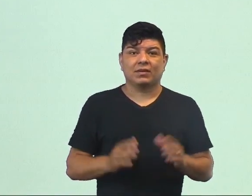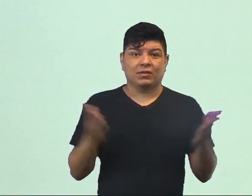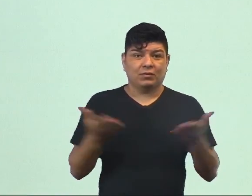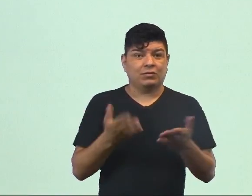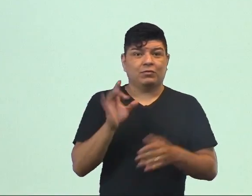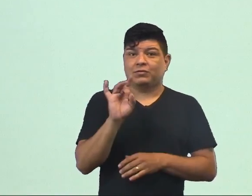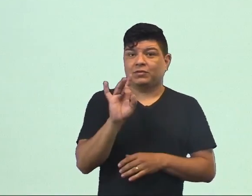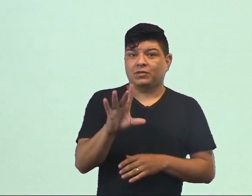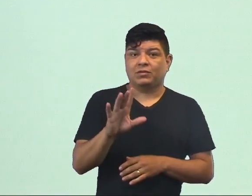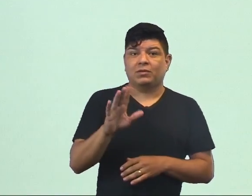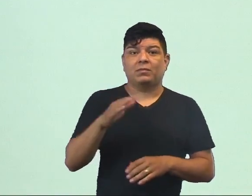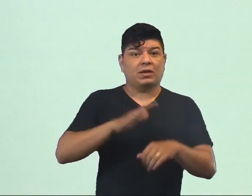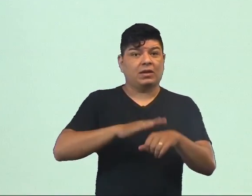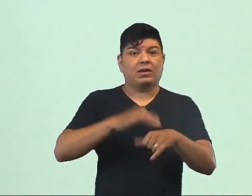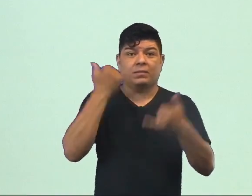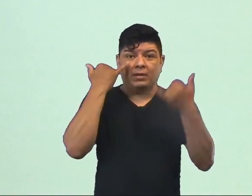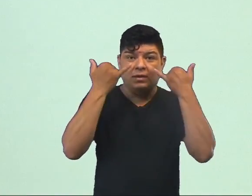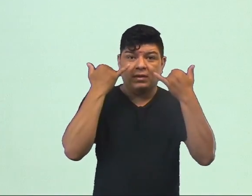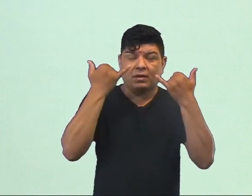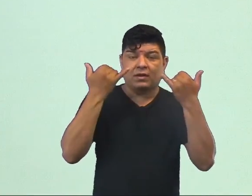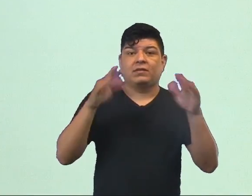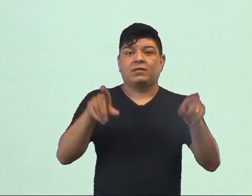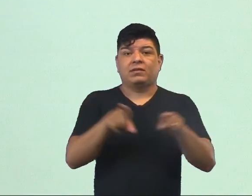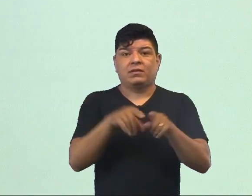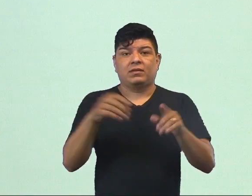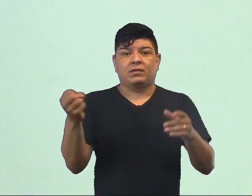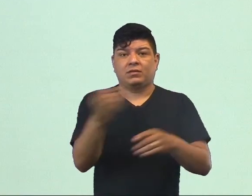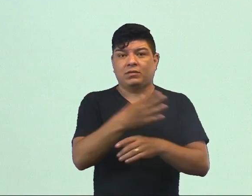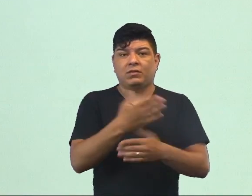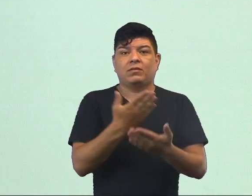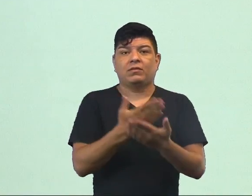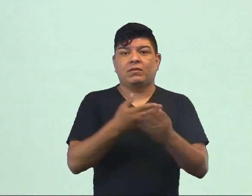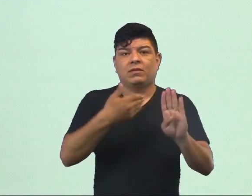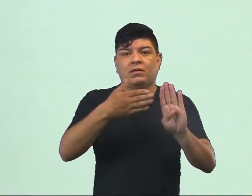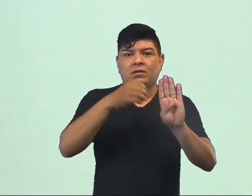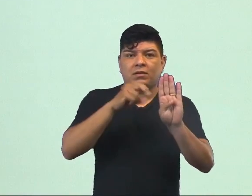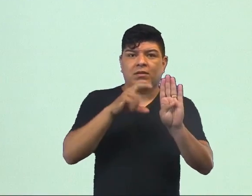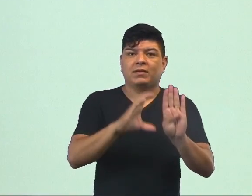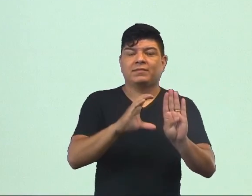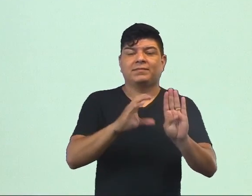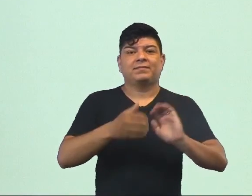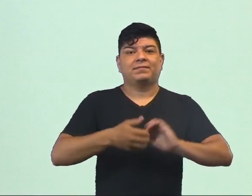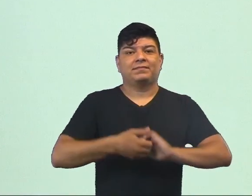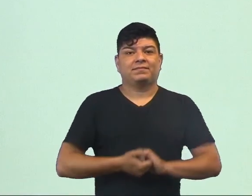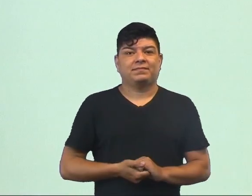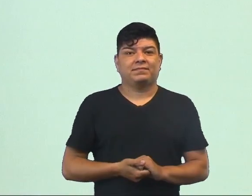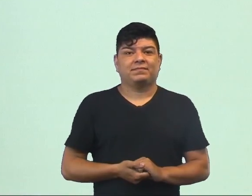por aqui. Para mais informações, para acessar novas aulas, entre na plataforma Eduque.